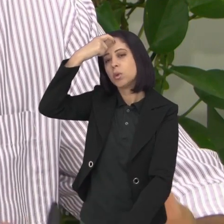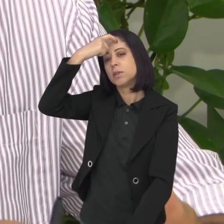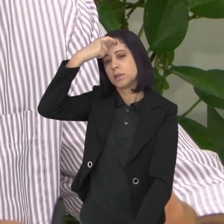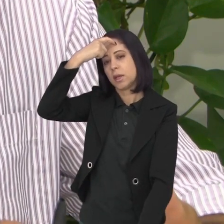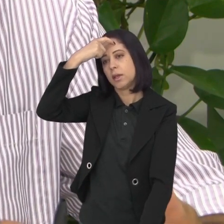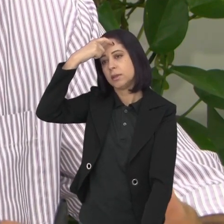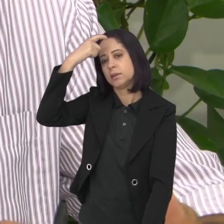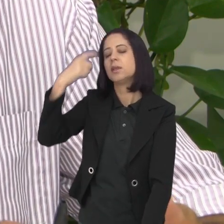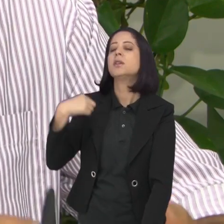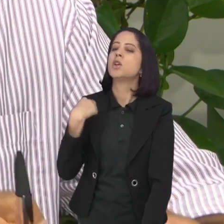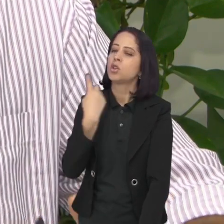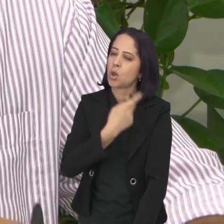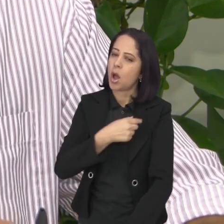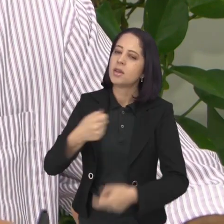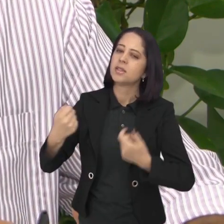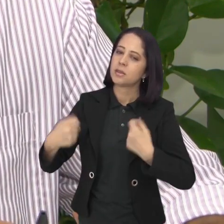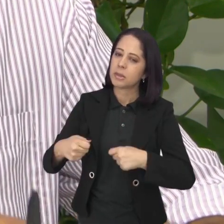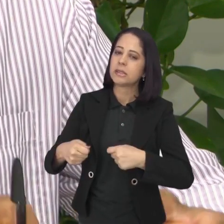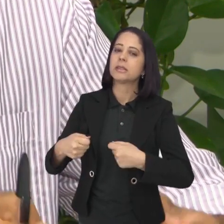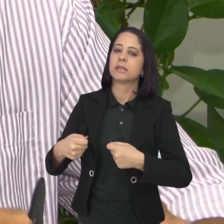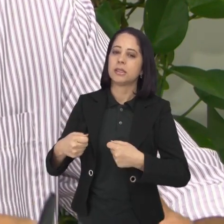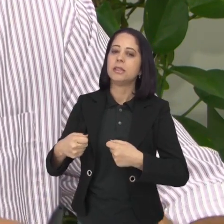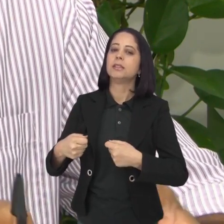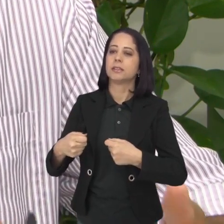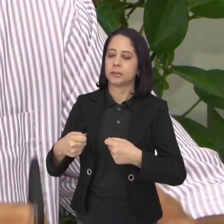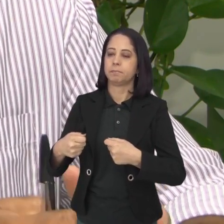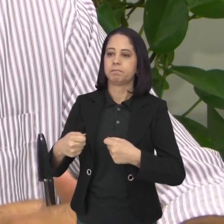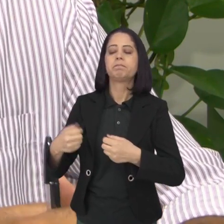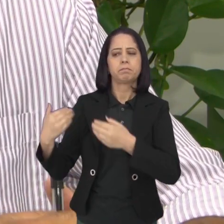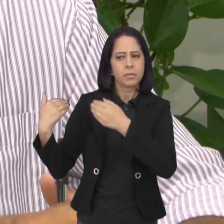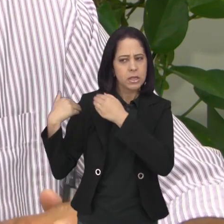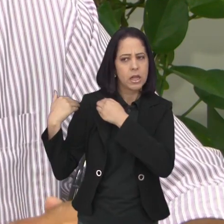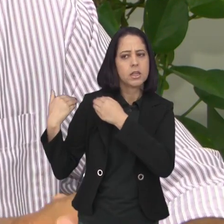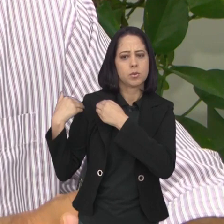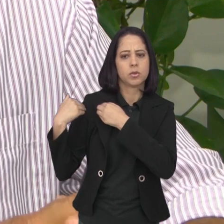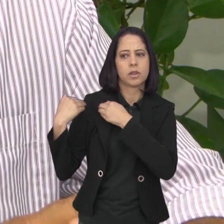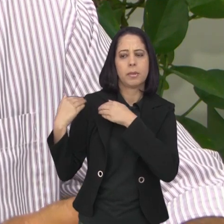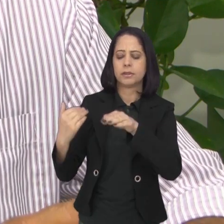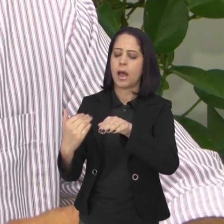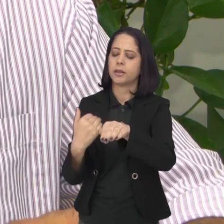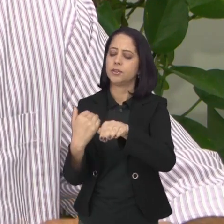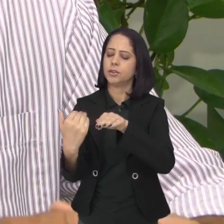venham conscientizar a população de que todos nós somos